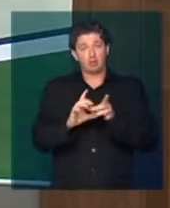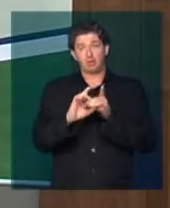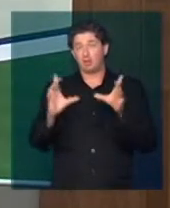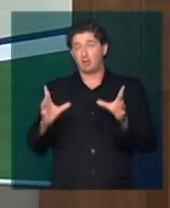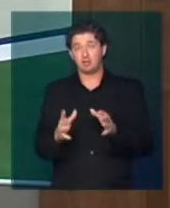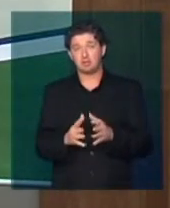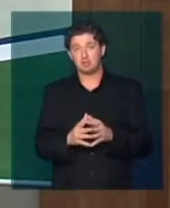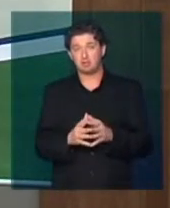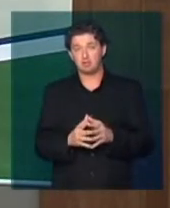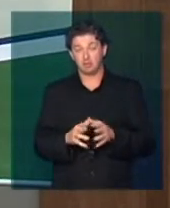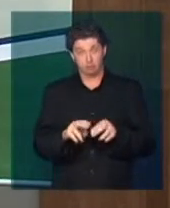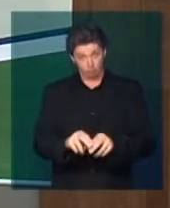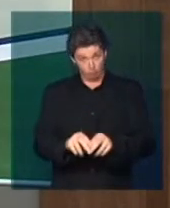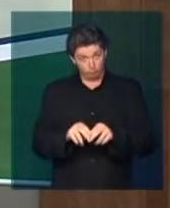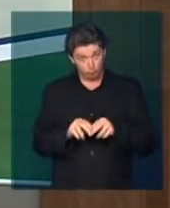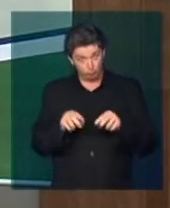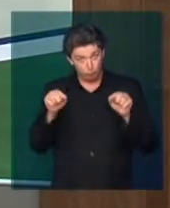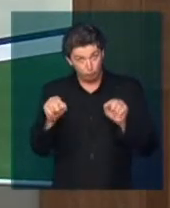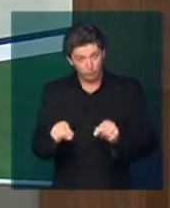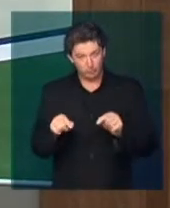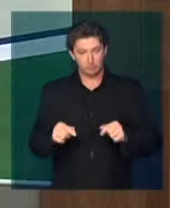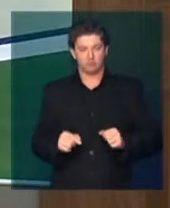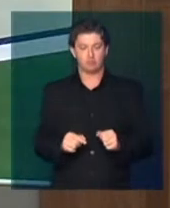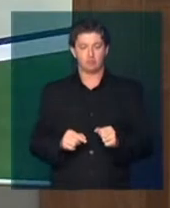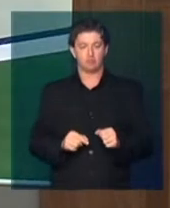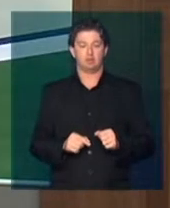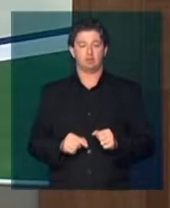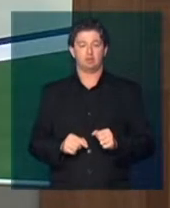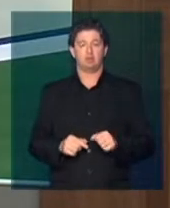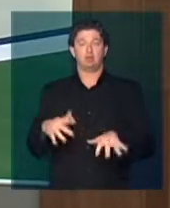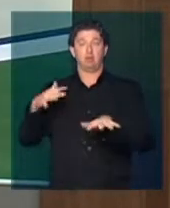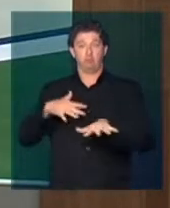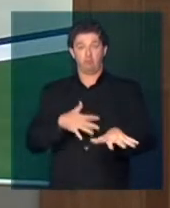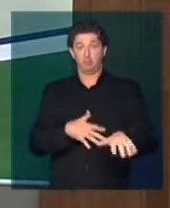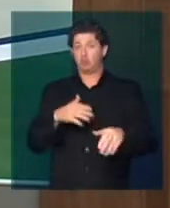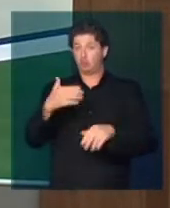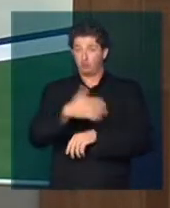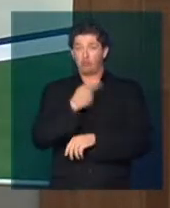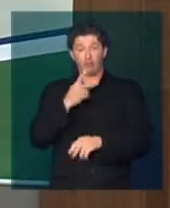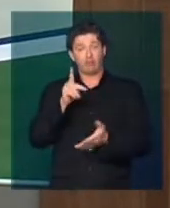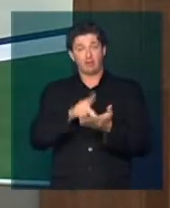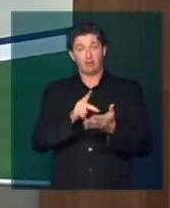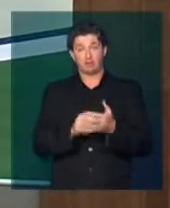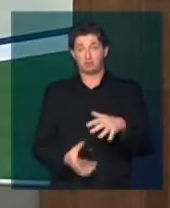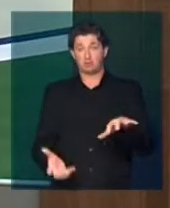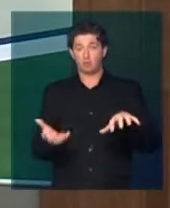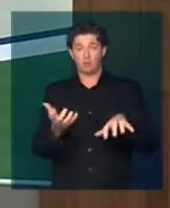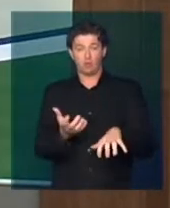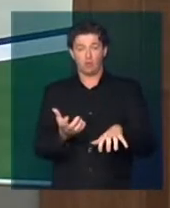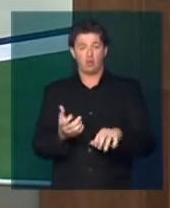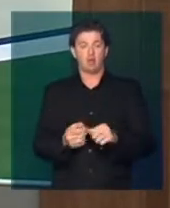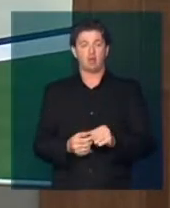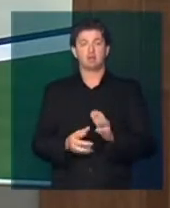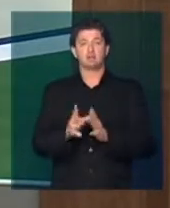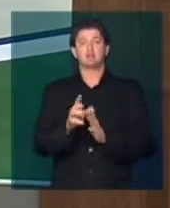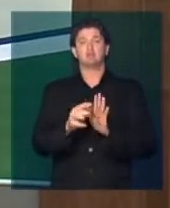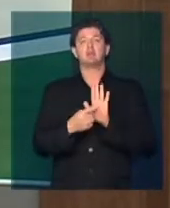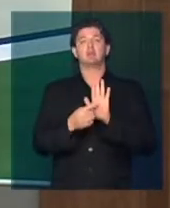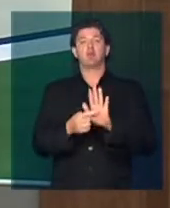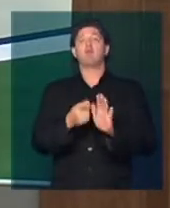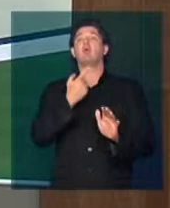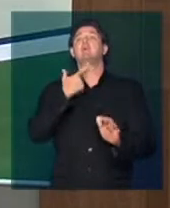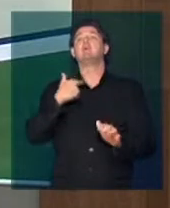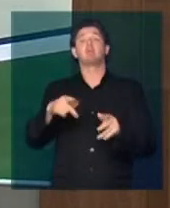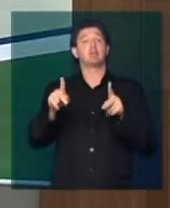democracia. Por isso é que os movimentos de rua dizem, é verdade, o Congresso Nacional não espelha a